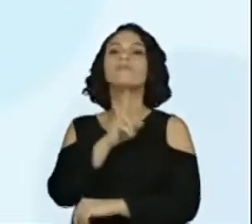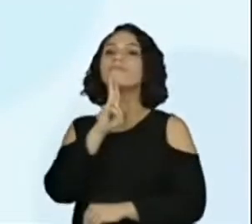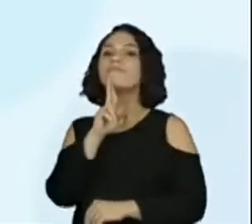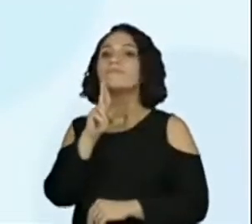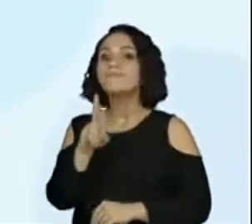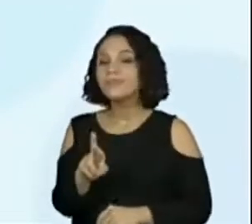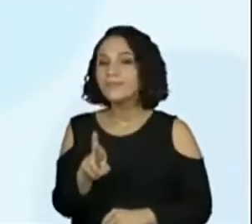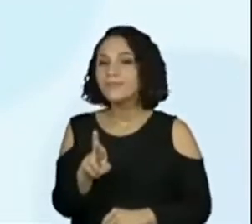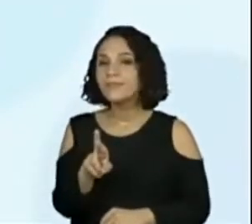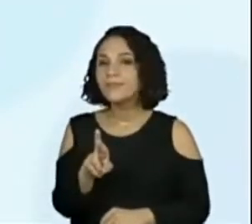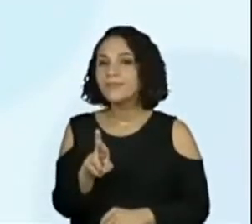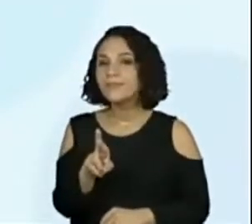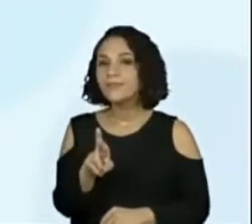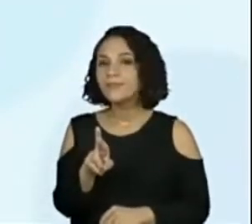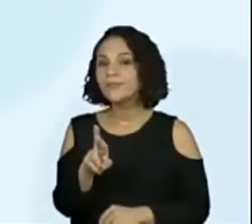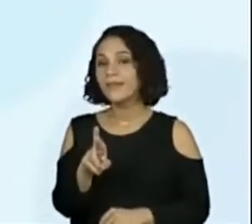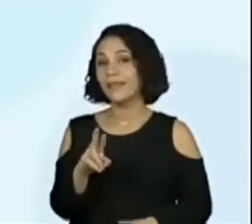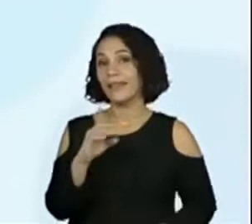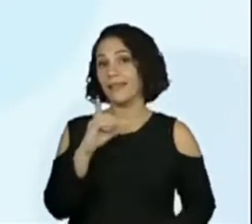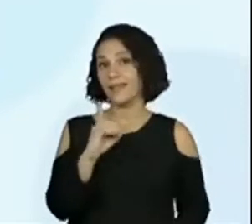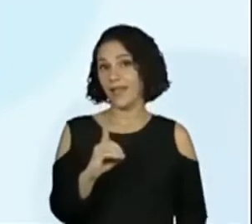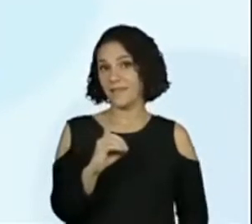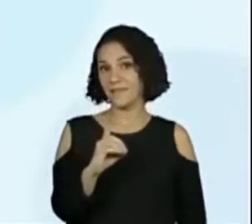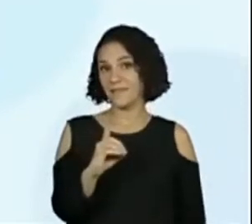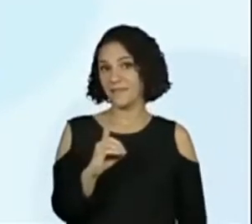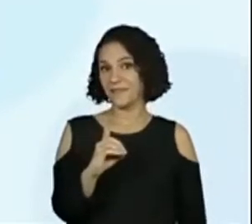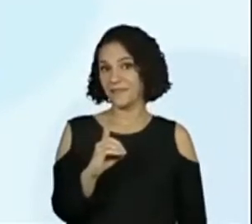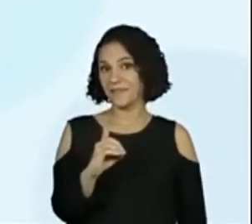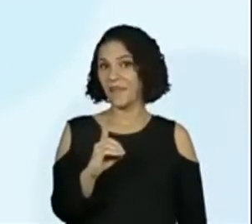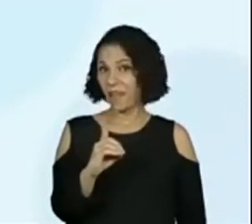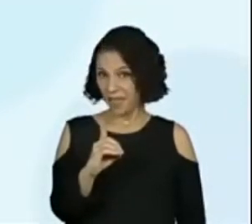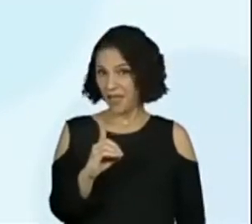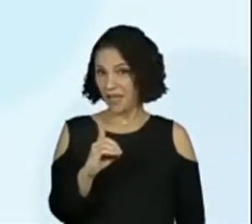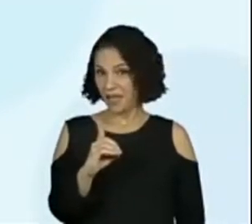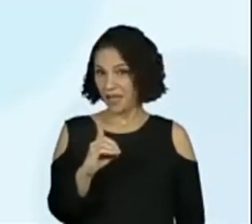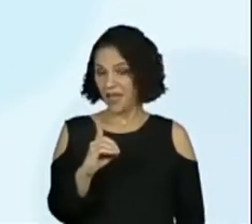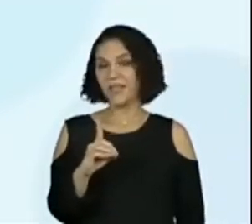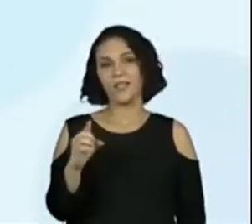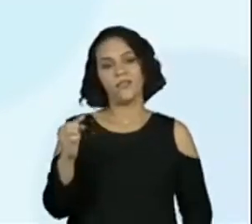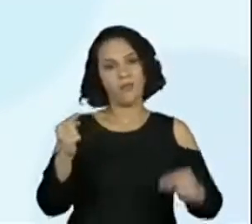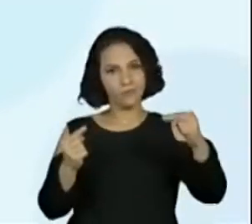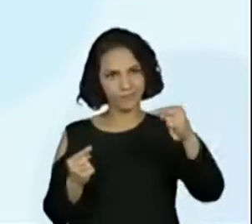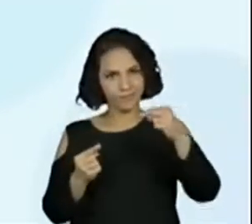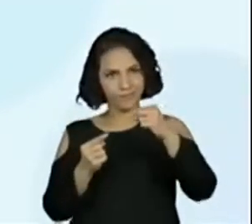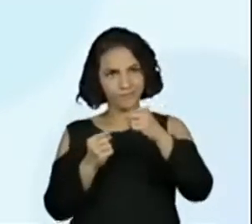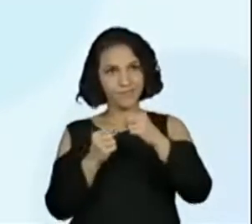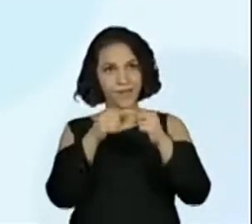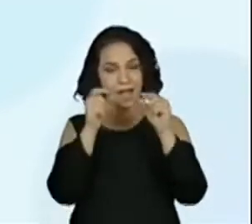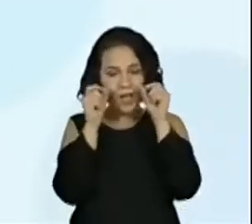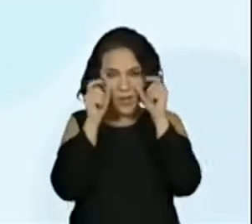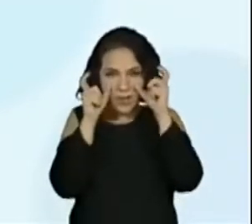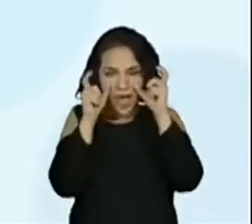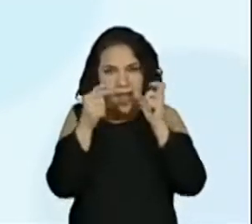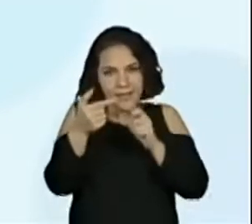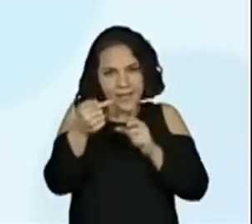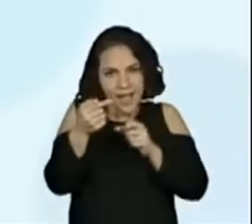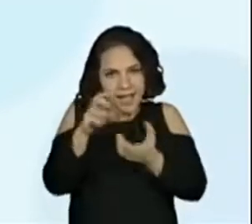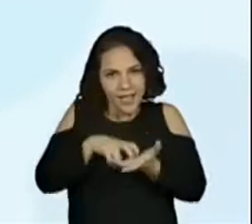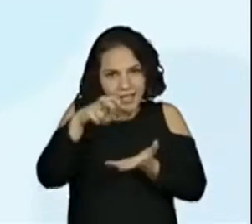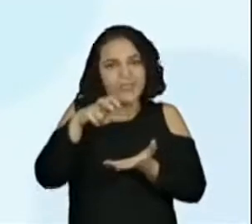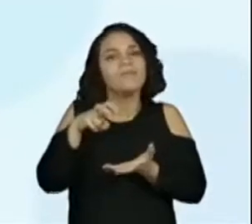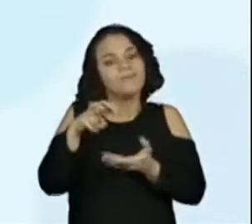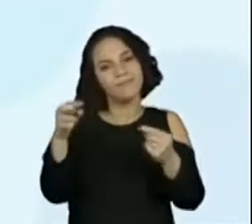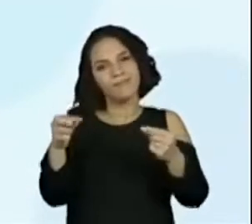marcando o relógio D. Então, nós vamos ligar aqui a hora que a Lara acorda para o